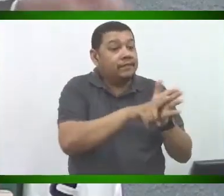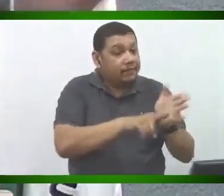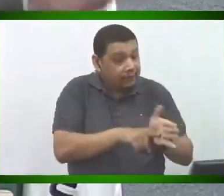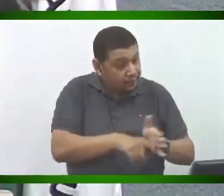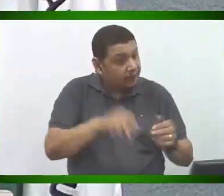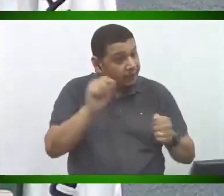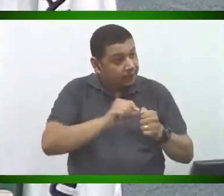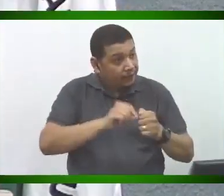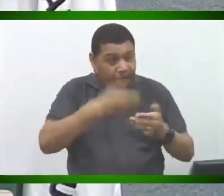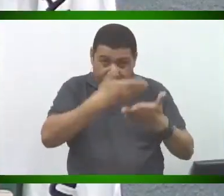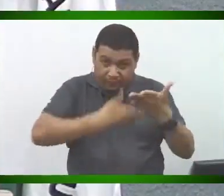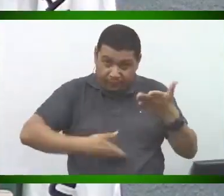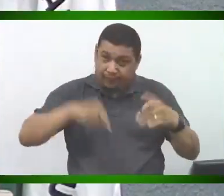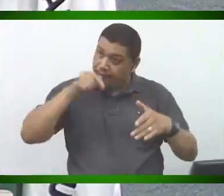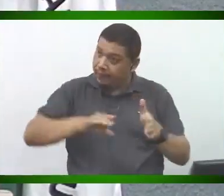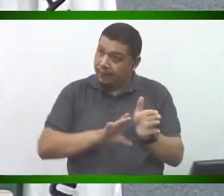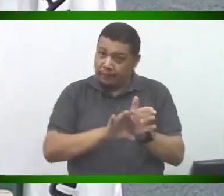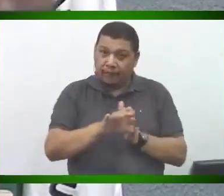realizar concurso público em Cacoal.